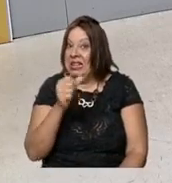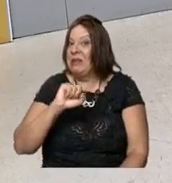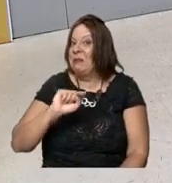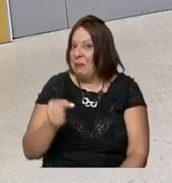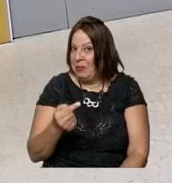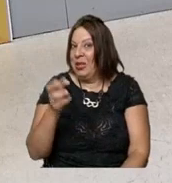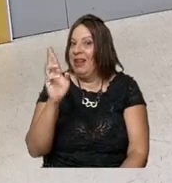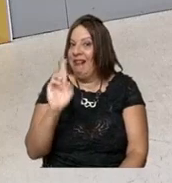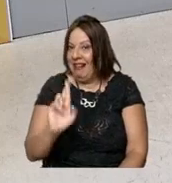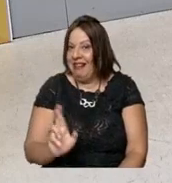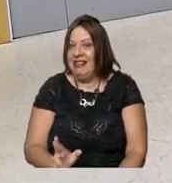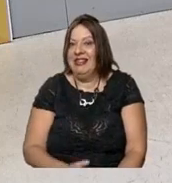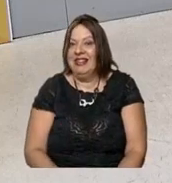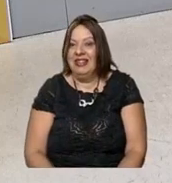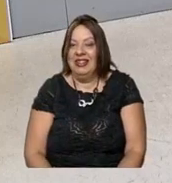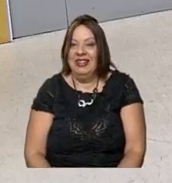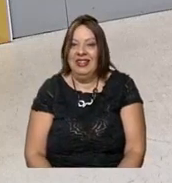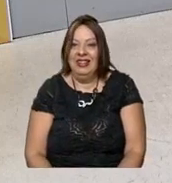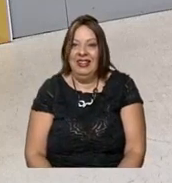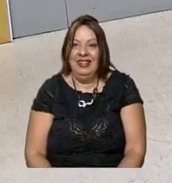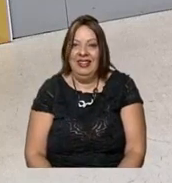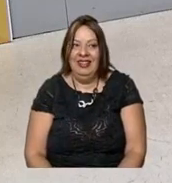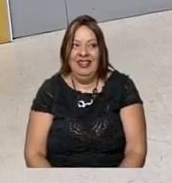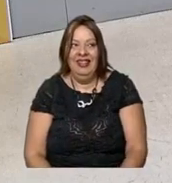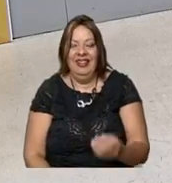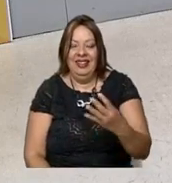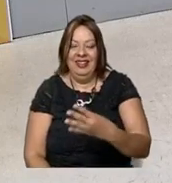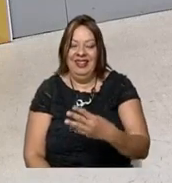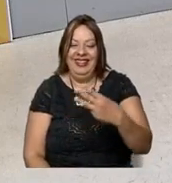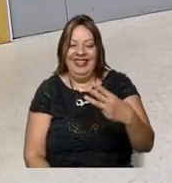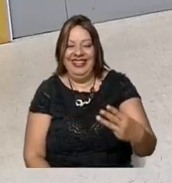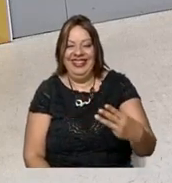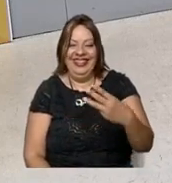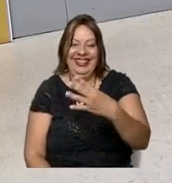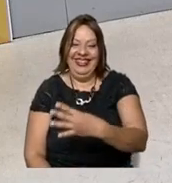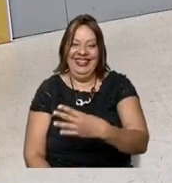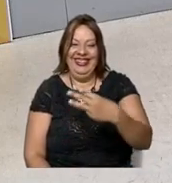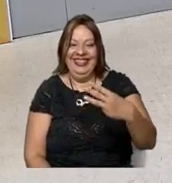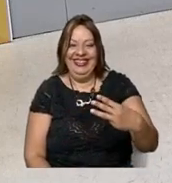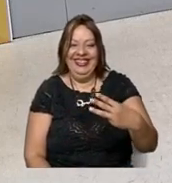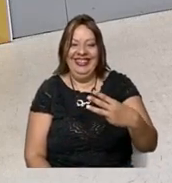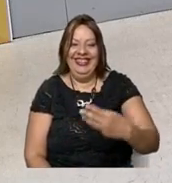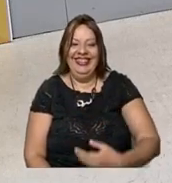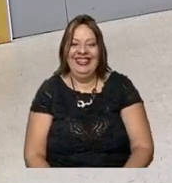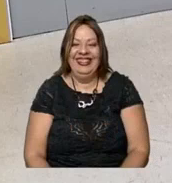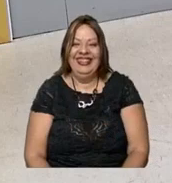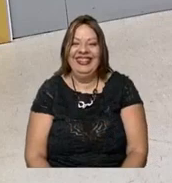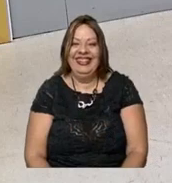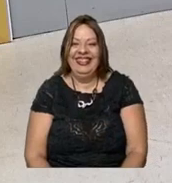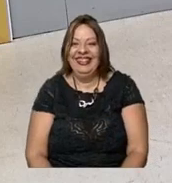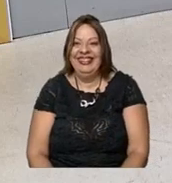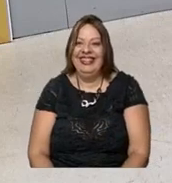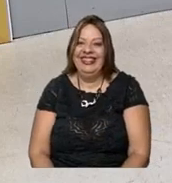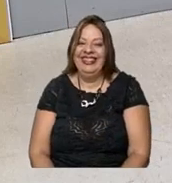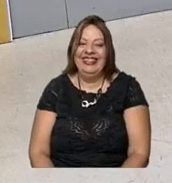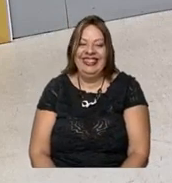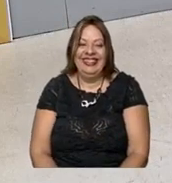em casa, vamos ver se agora sai. Número 43, 43, decide,